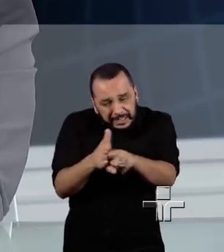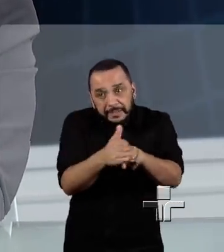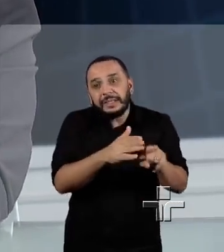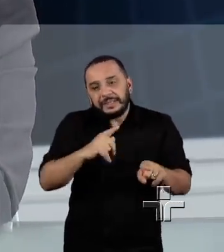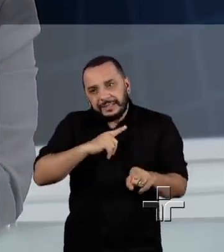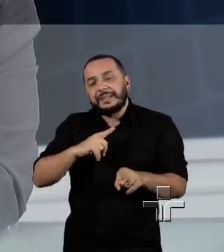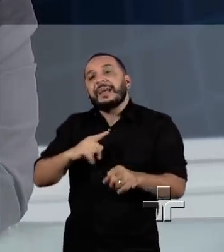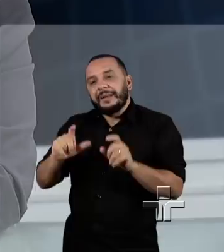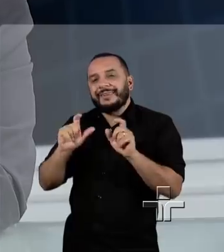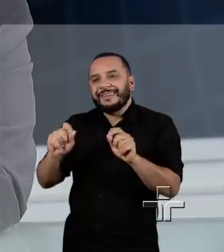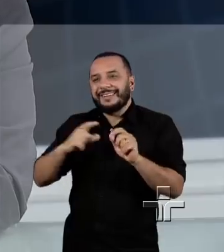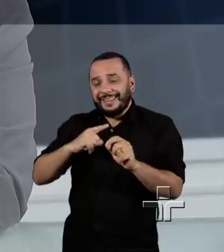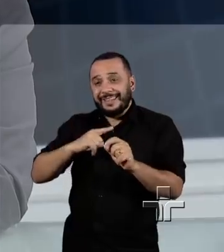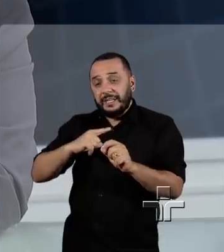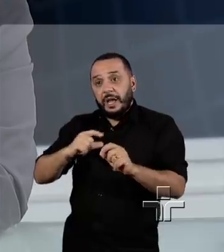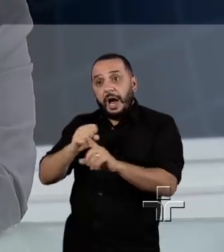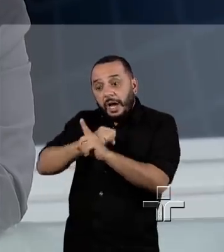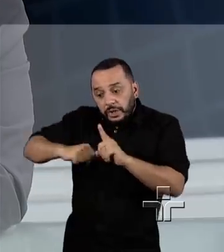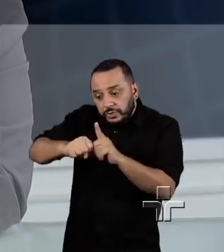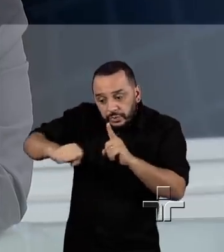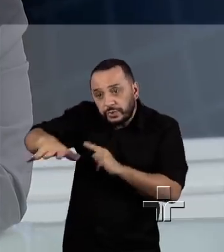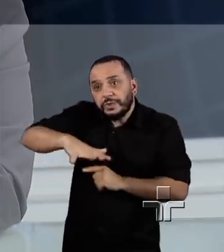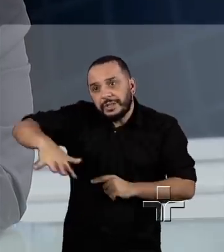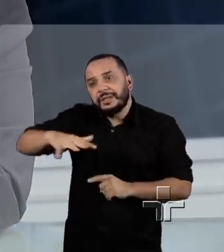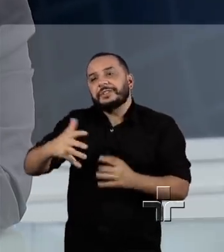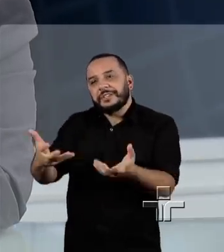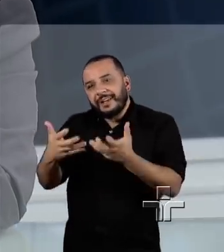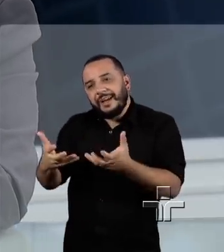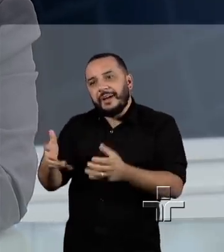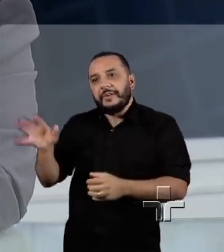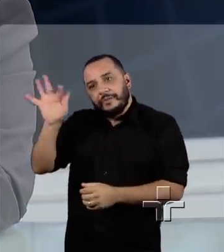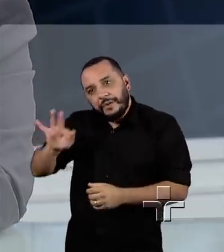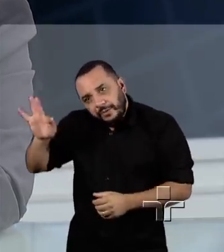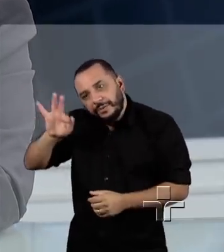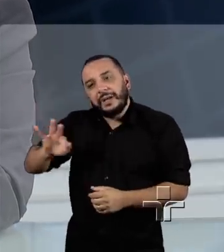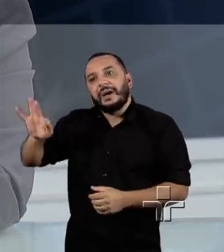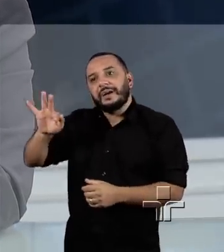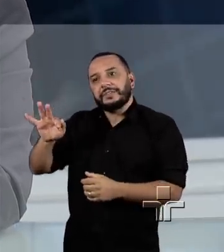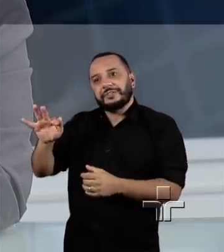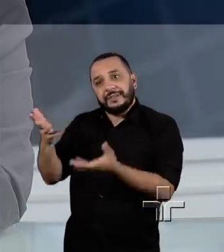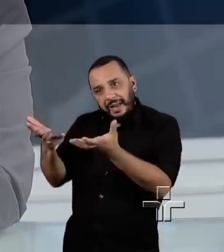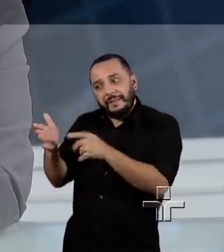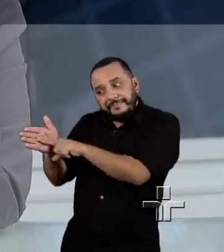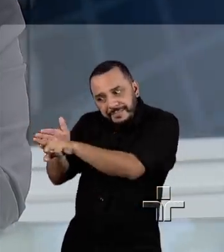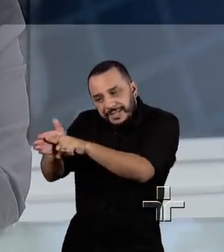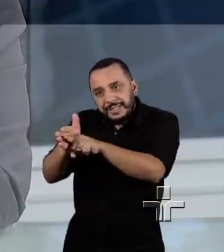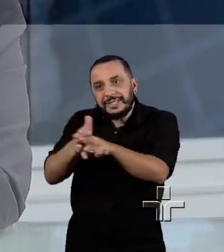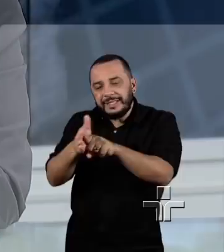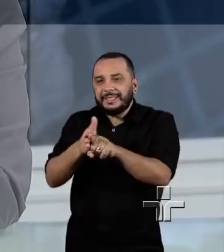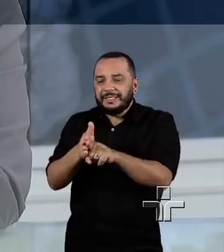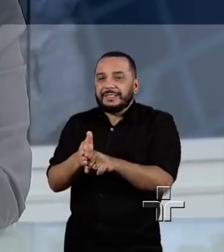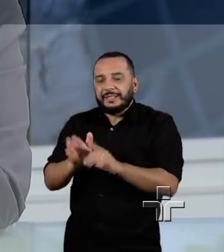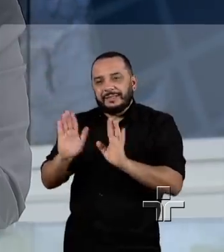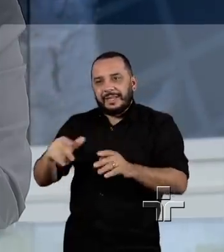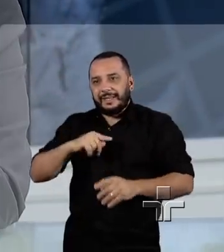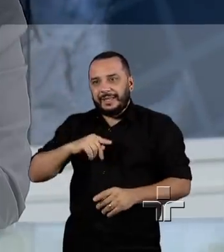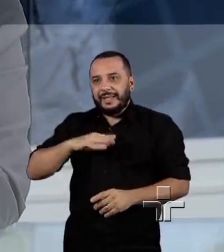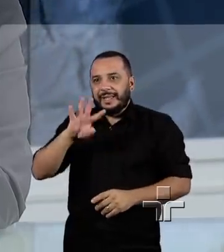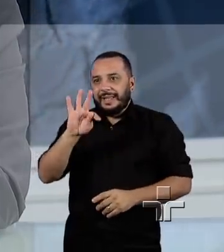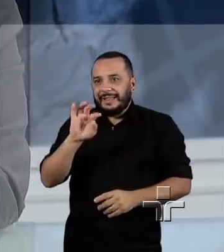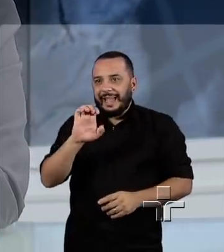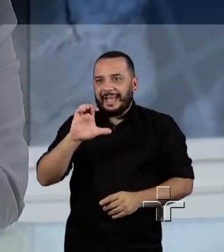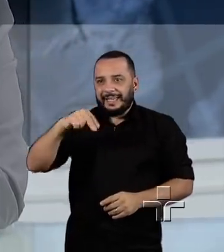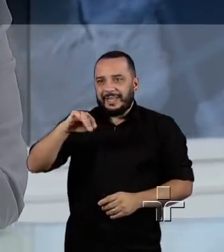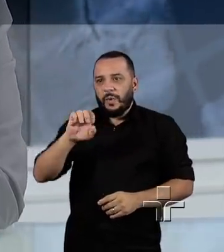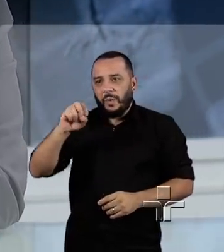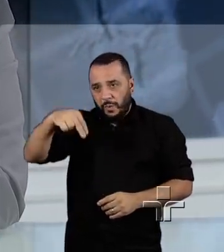que a sociedade espera que a universidade e a pesquisa faça por ela. O exemplo clássico é a Technion. A Technion de Israel, que hoje